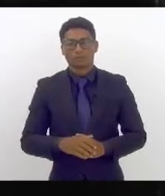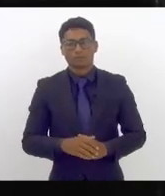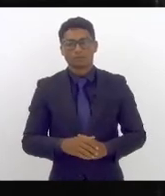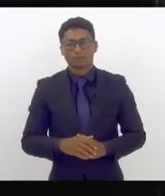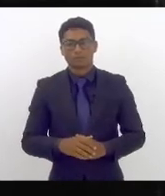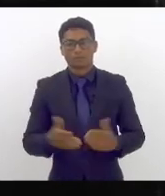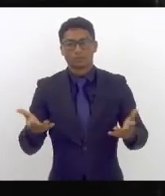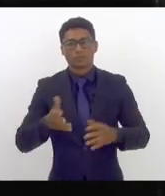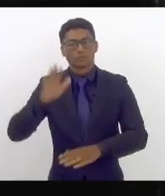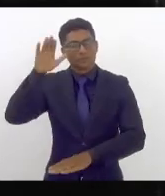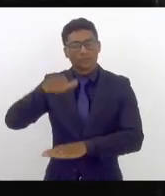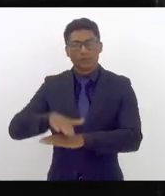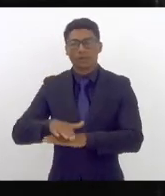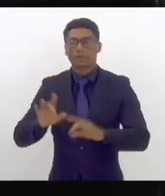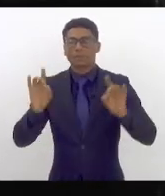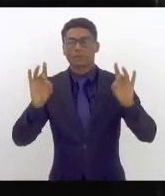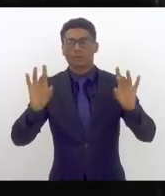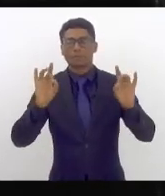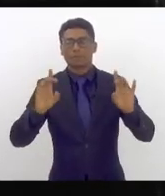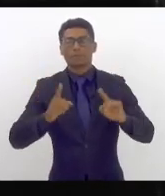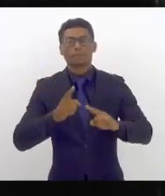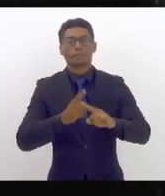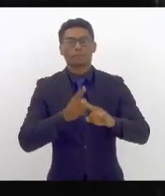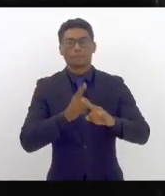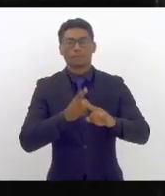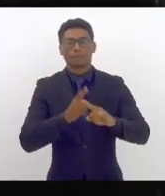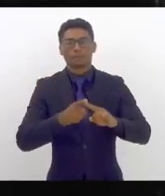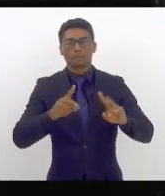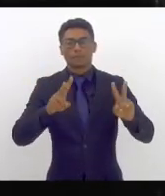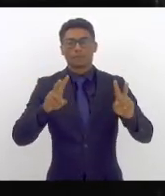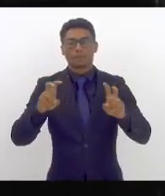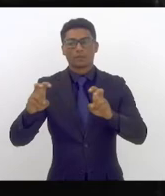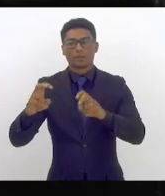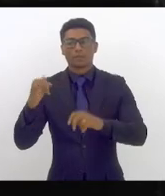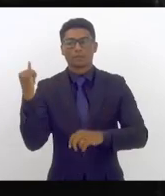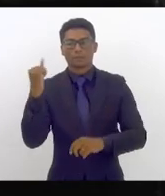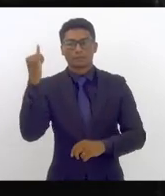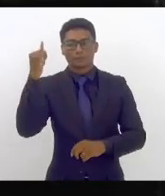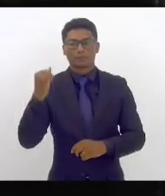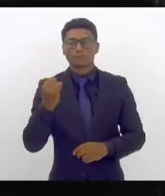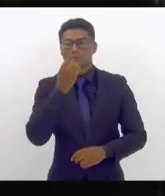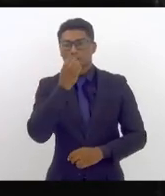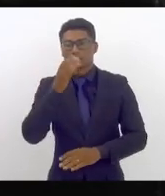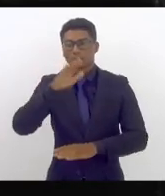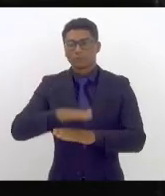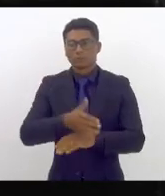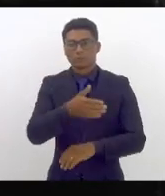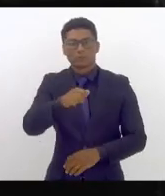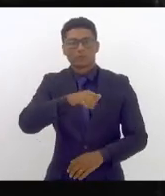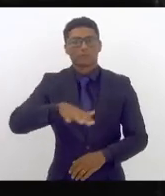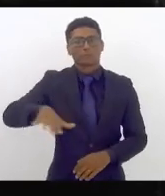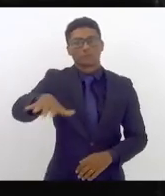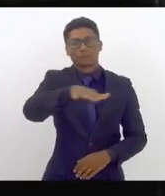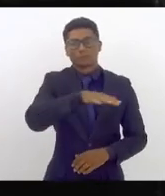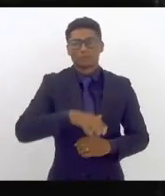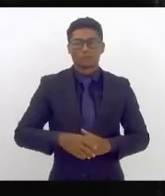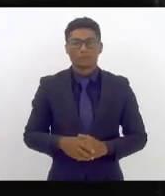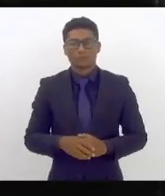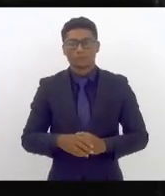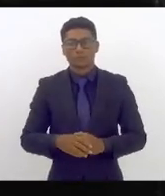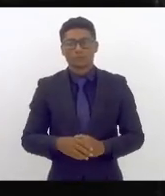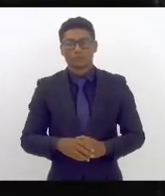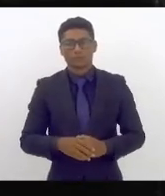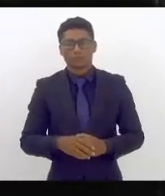uma tarde bastante especial porque tratamos de temas relevantes então uma boa tarde a todos e a todos que